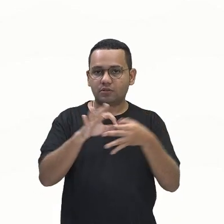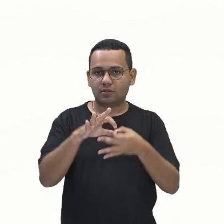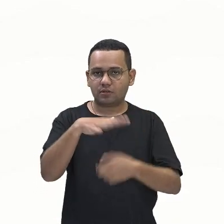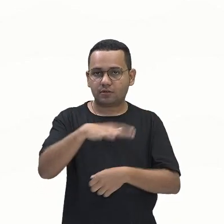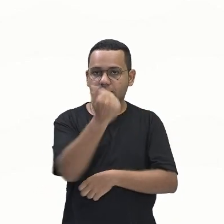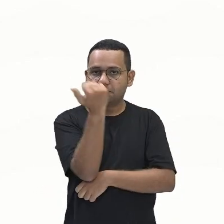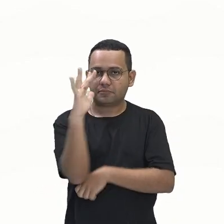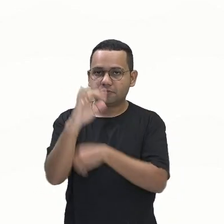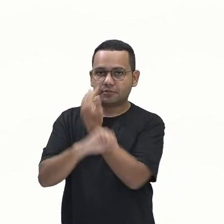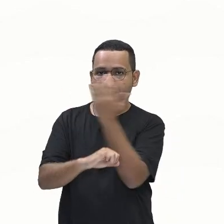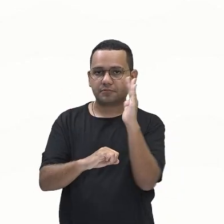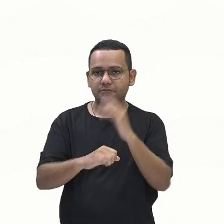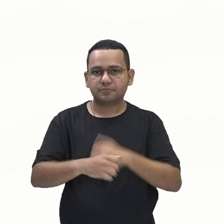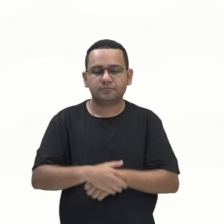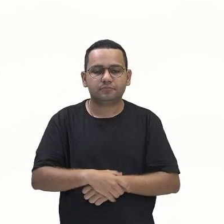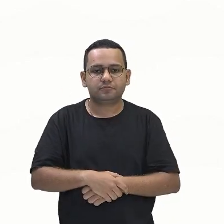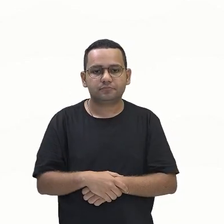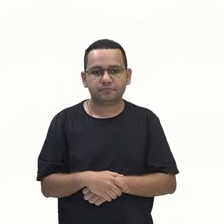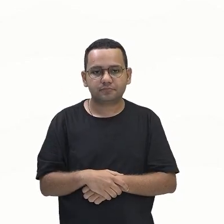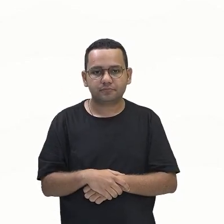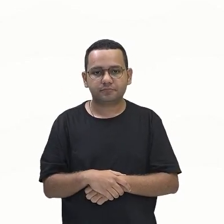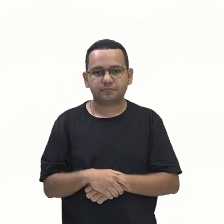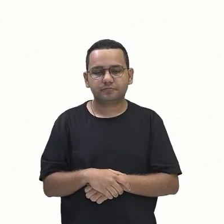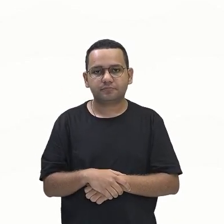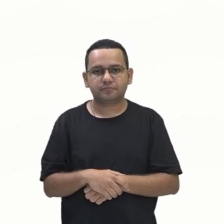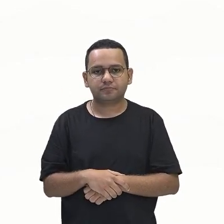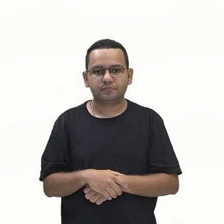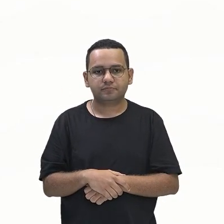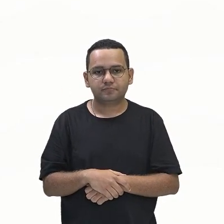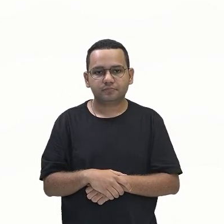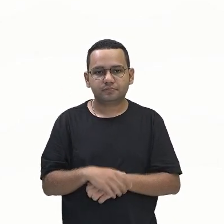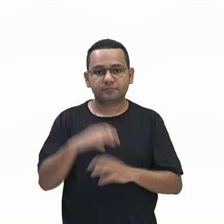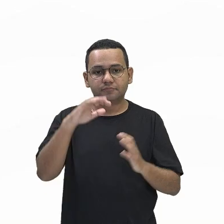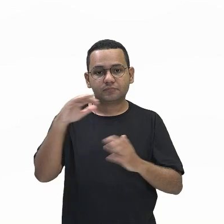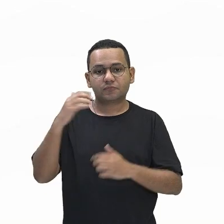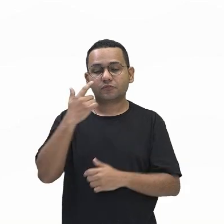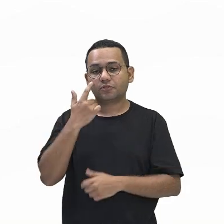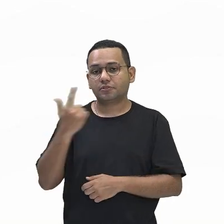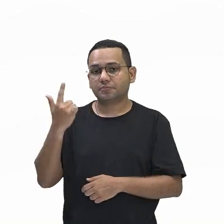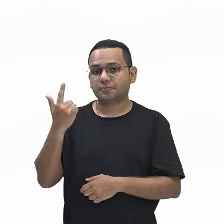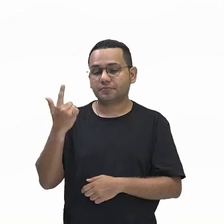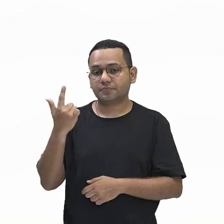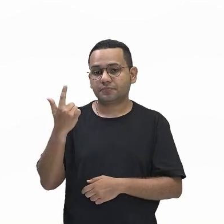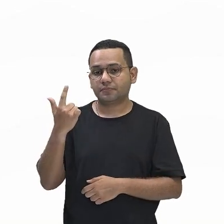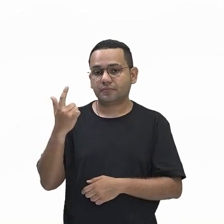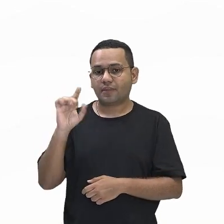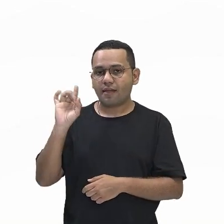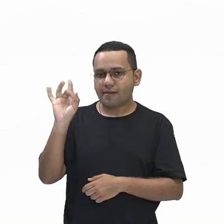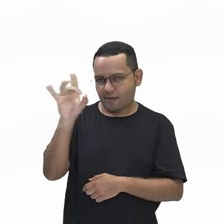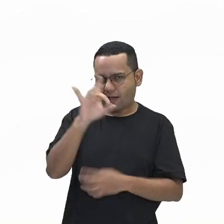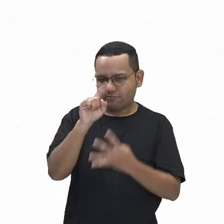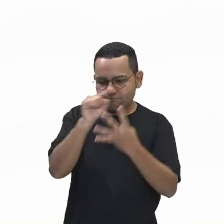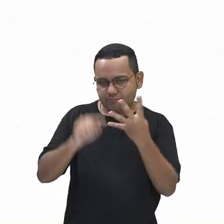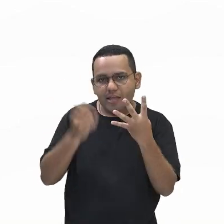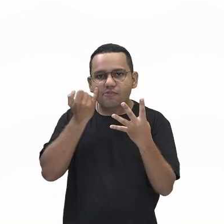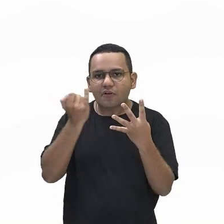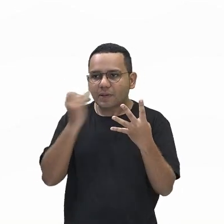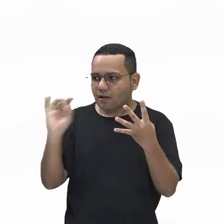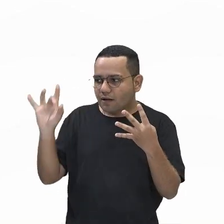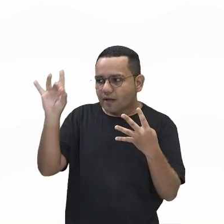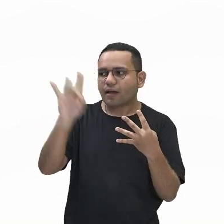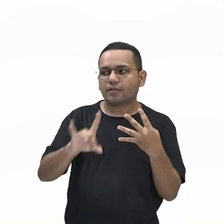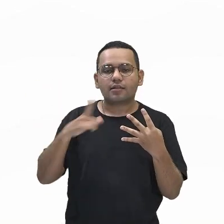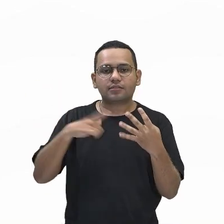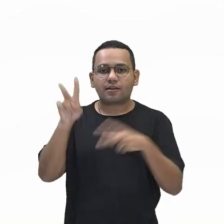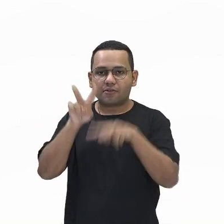nós vamos ter aí na nossa próxima imagem todos esses ambientes aí representados. E